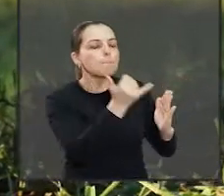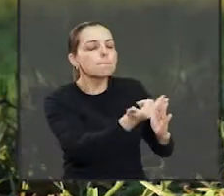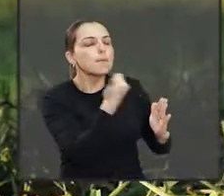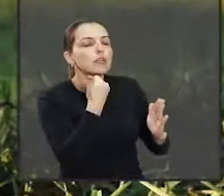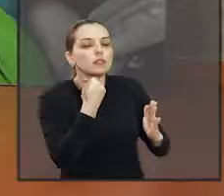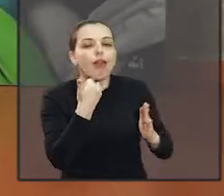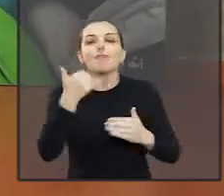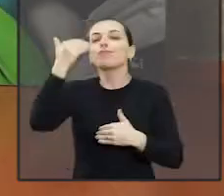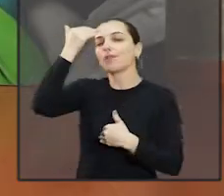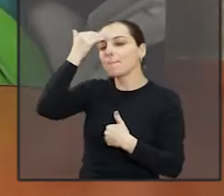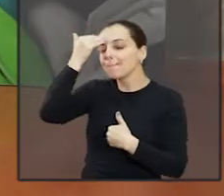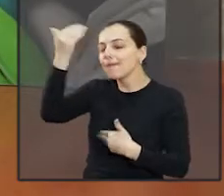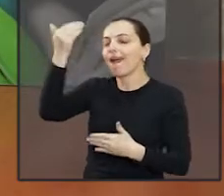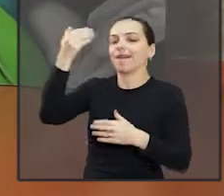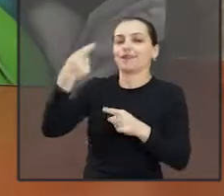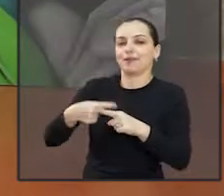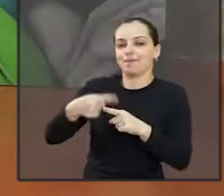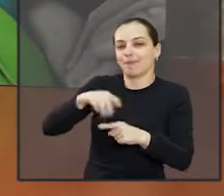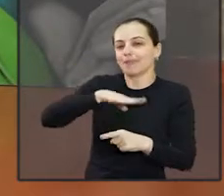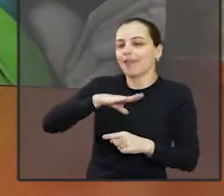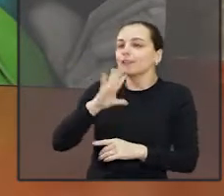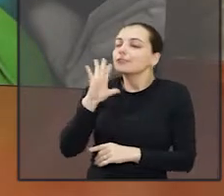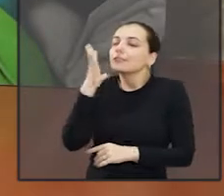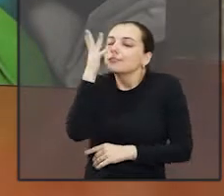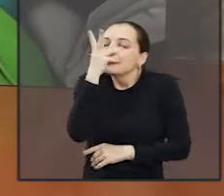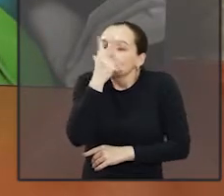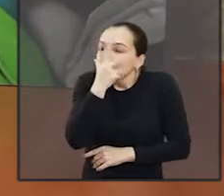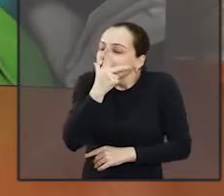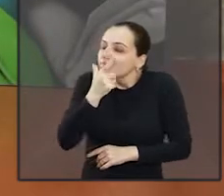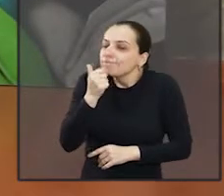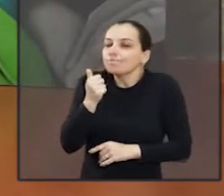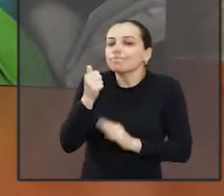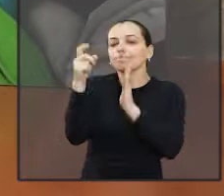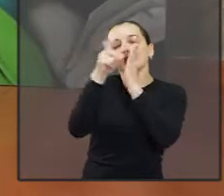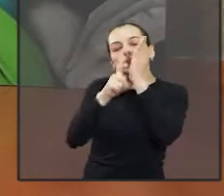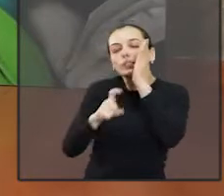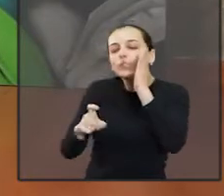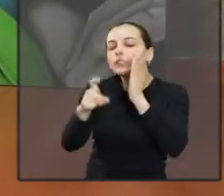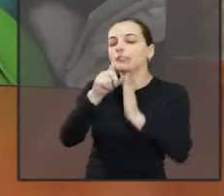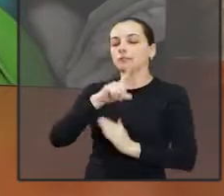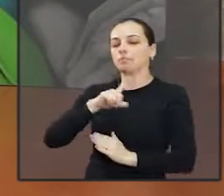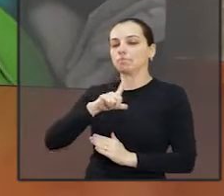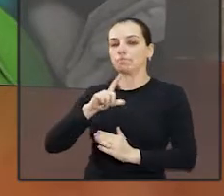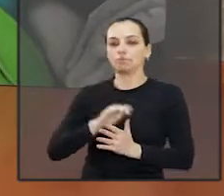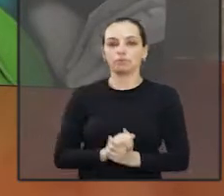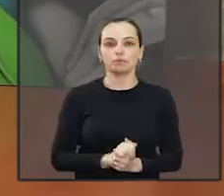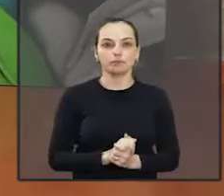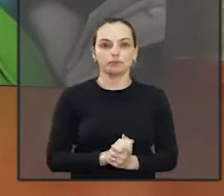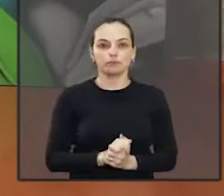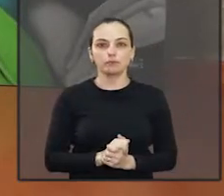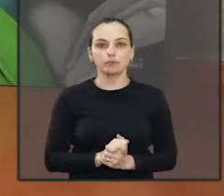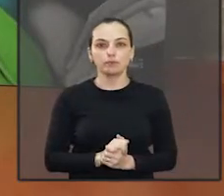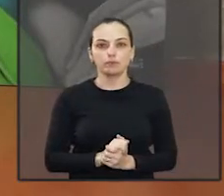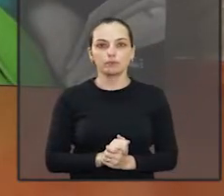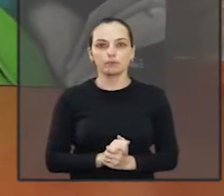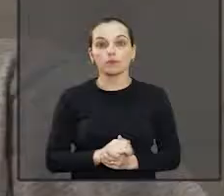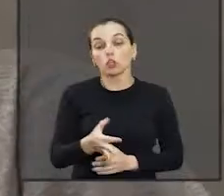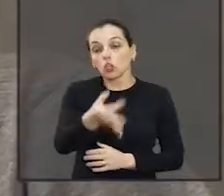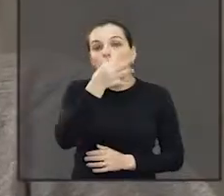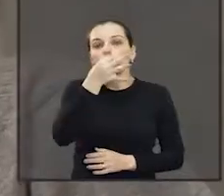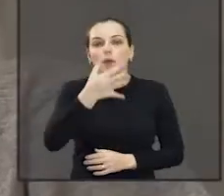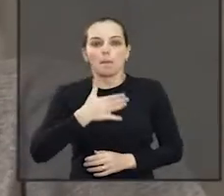interesse deles. E tipo, pô, o cara me agradeceu. Eu tava pintando na rua, assim, o cara, oh, pô, obrigado por estar fazendo isso daqui aqui. Pô, tá, na cidade tá ficando linda,